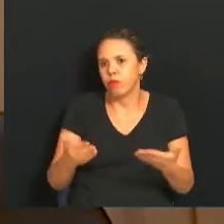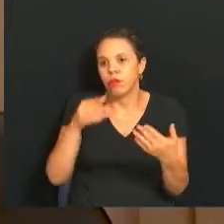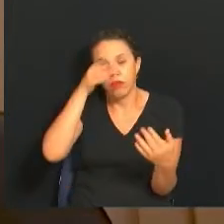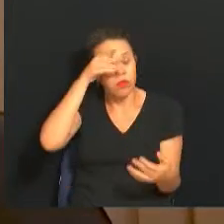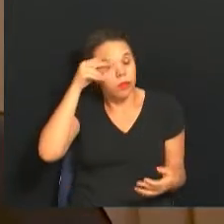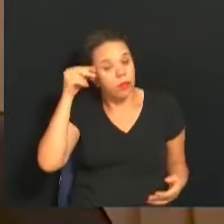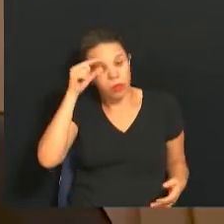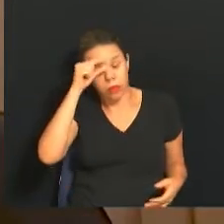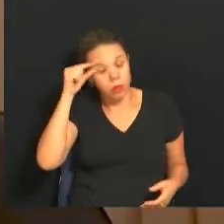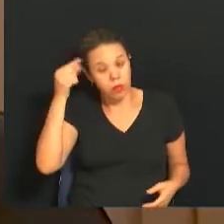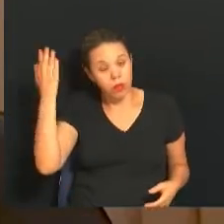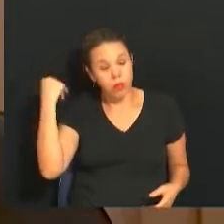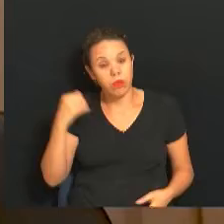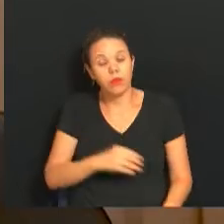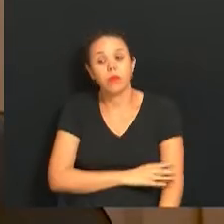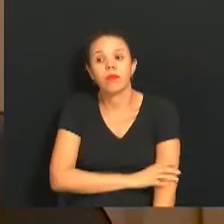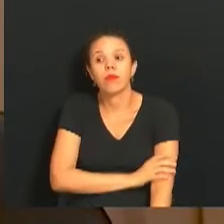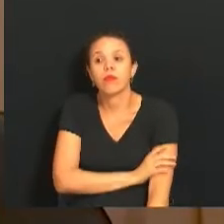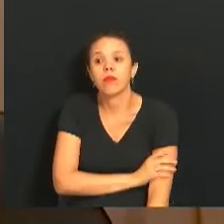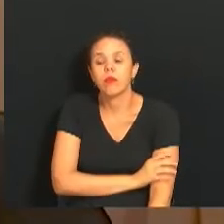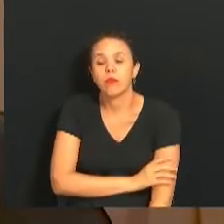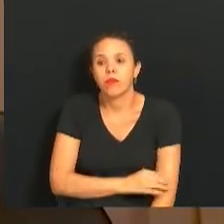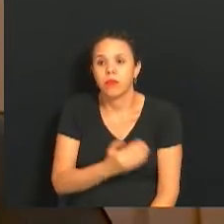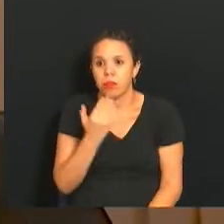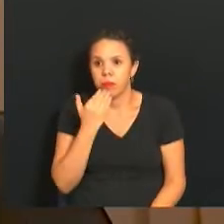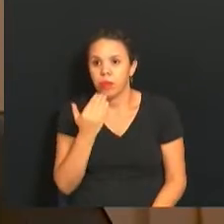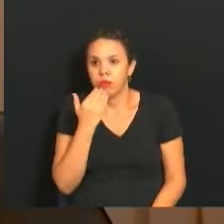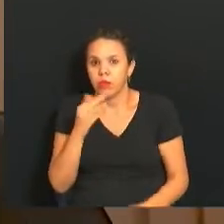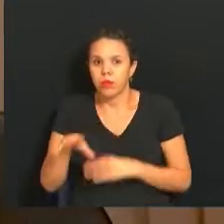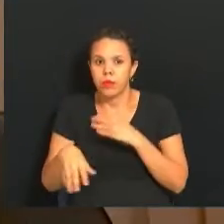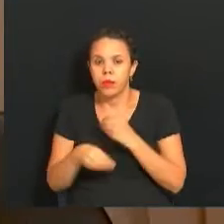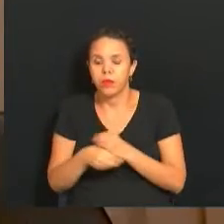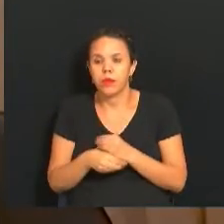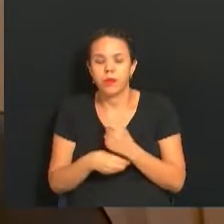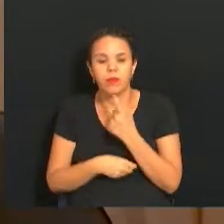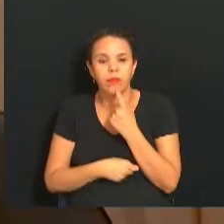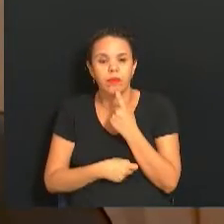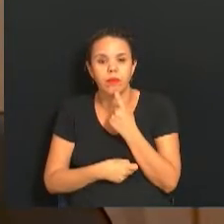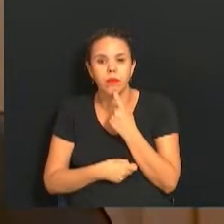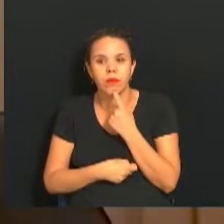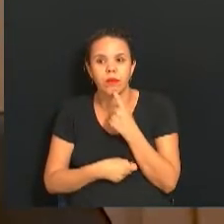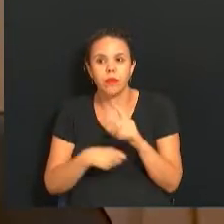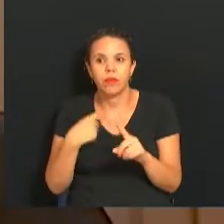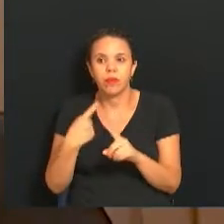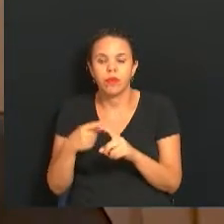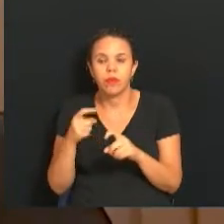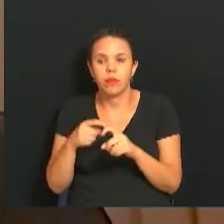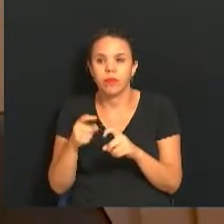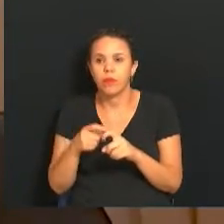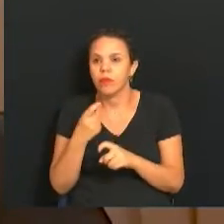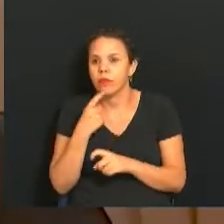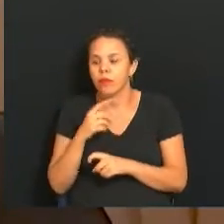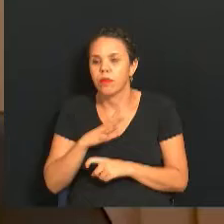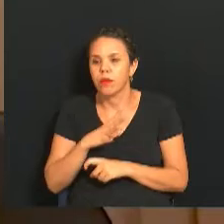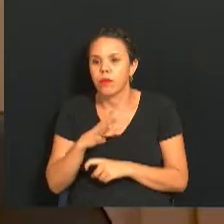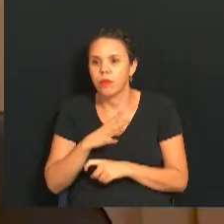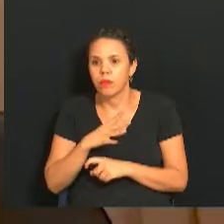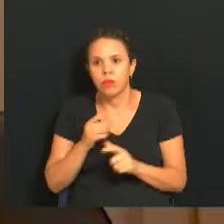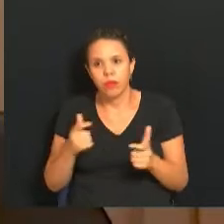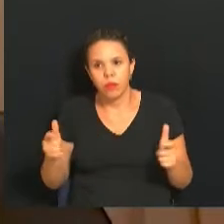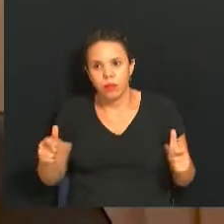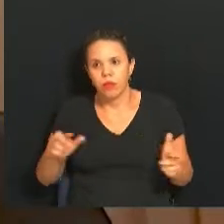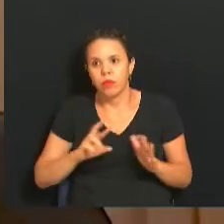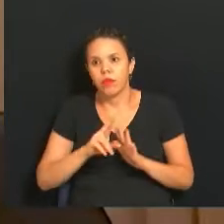Jonas Donizete, na época, e solicitamos que ele implantasse aqui em Campinas o Mais Médico, porque Campinas é uma cidade pujante, com